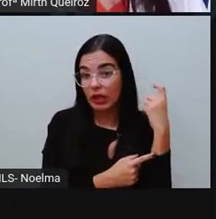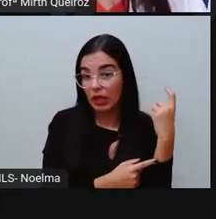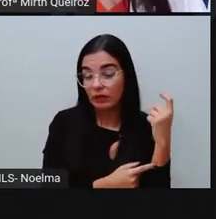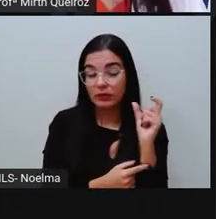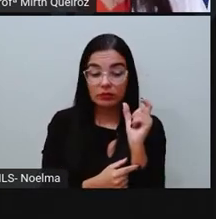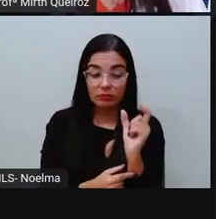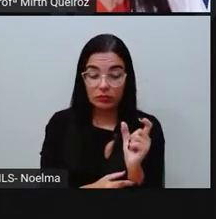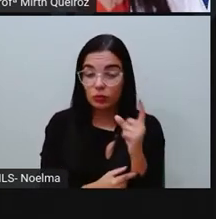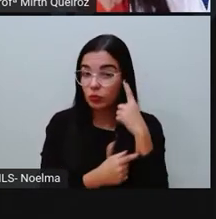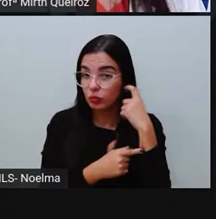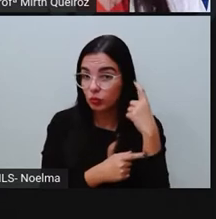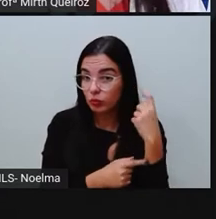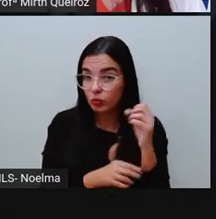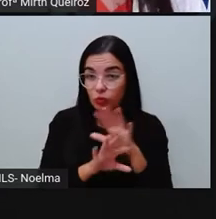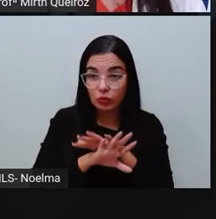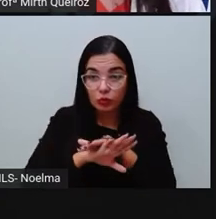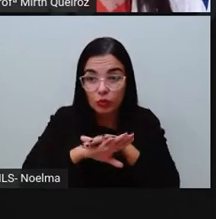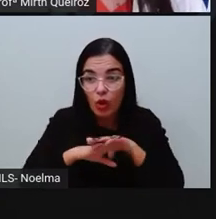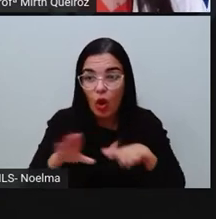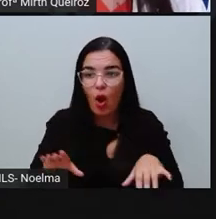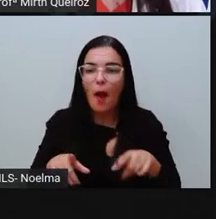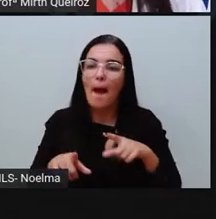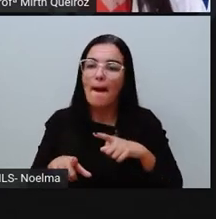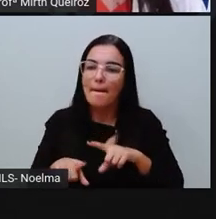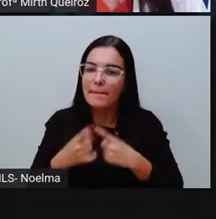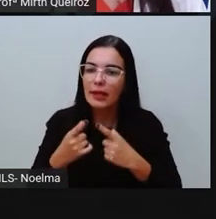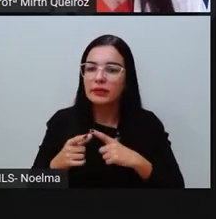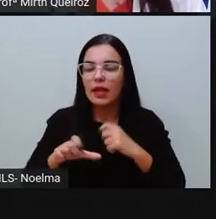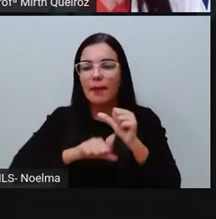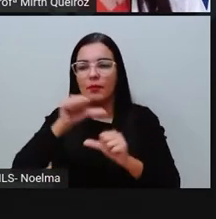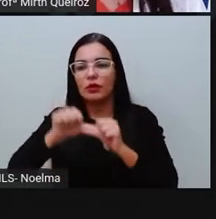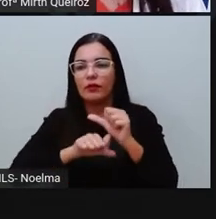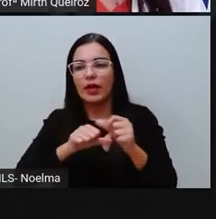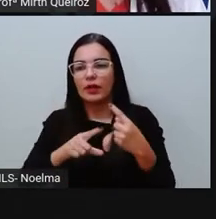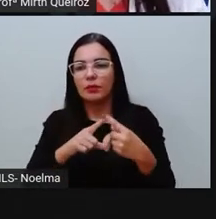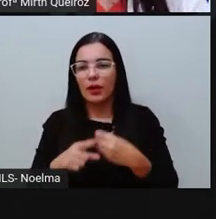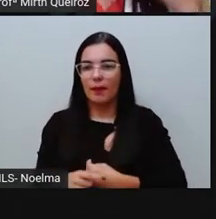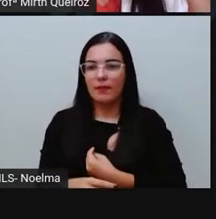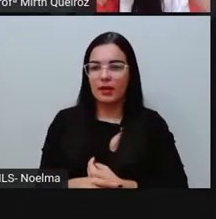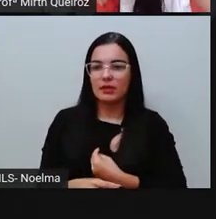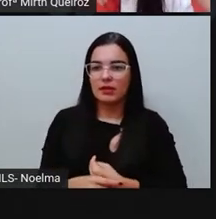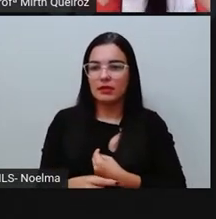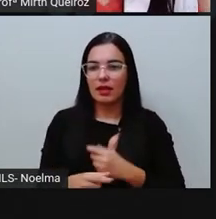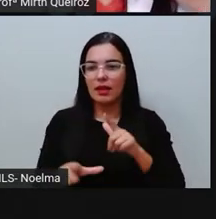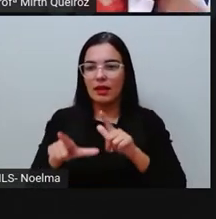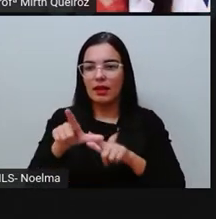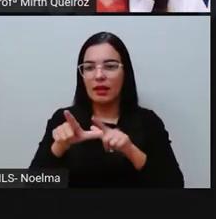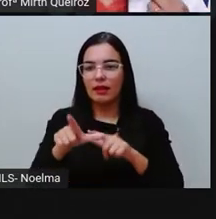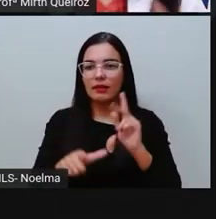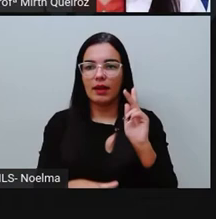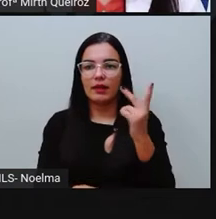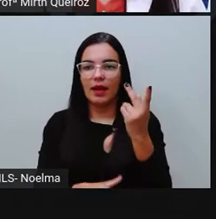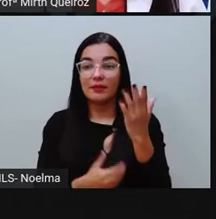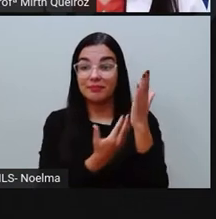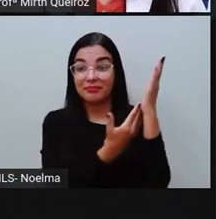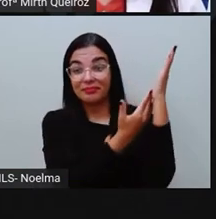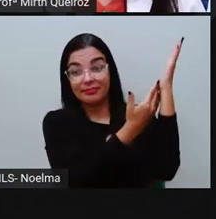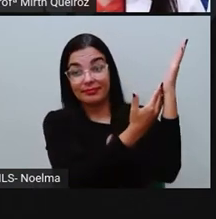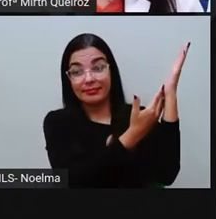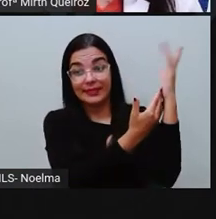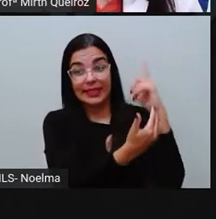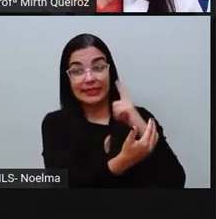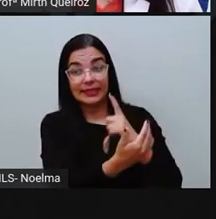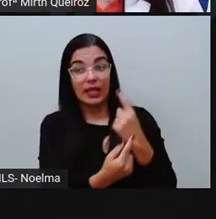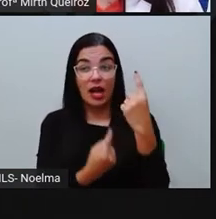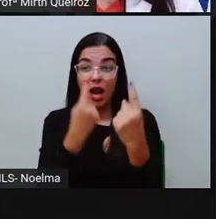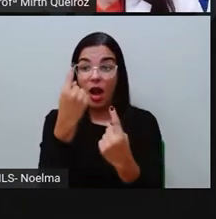se modifica com a presença da letra H. E aí, nós temos aqui alguns